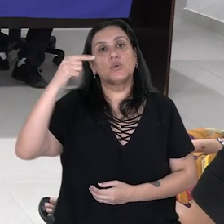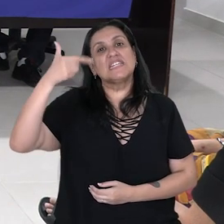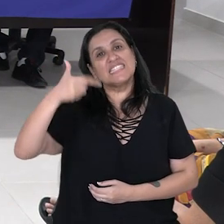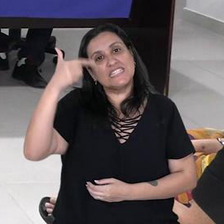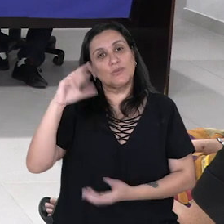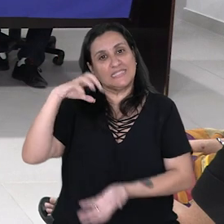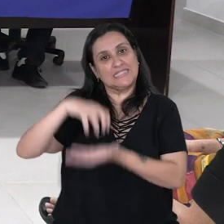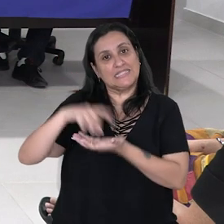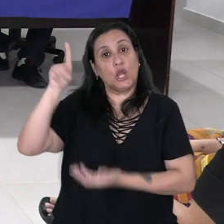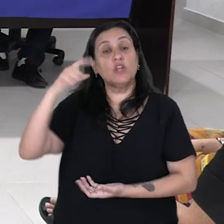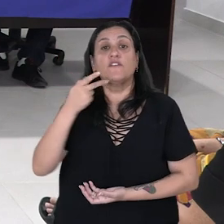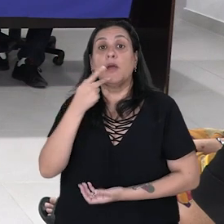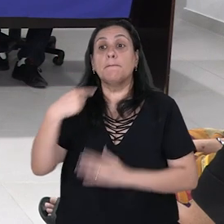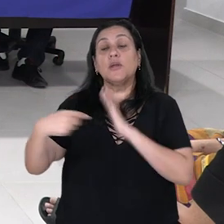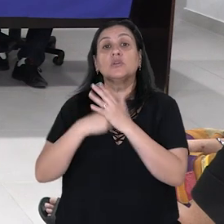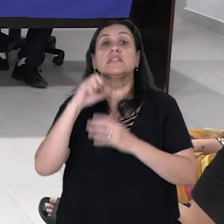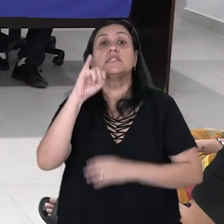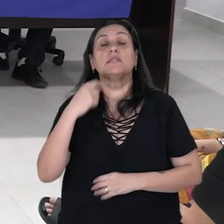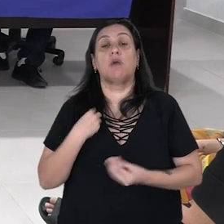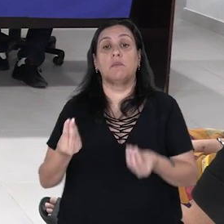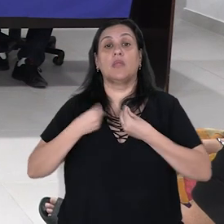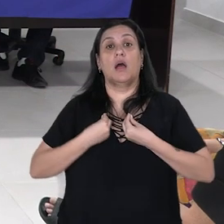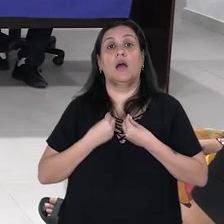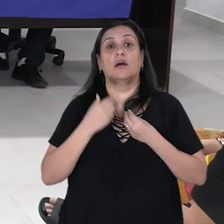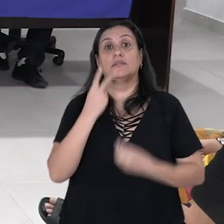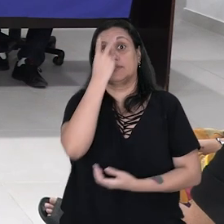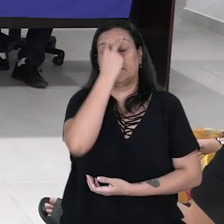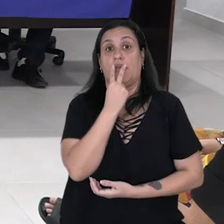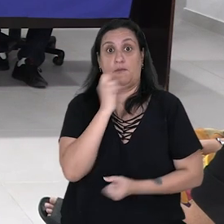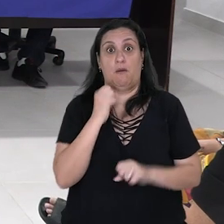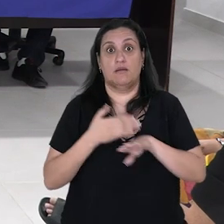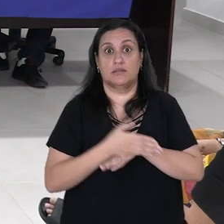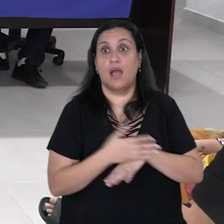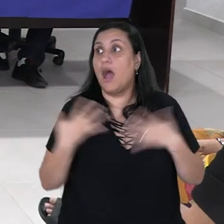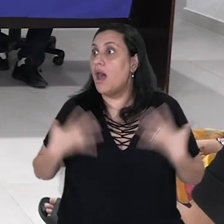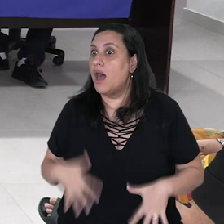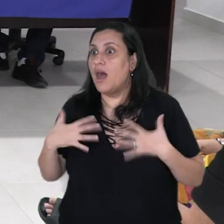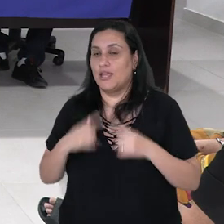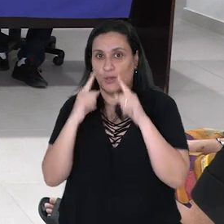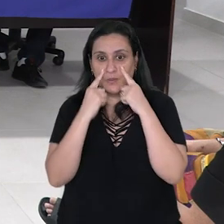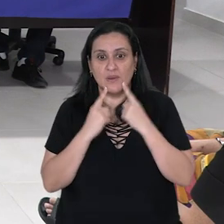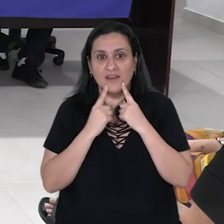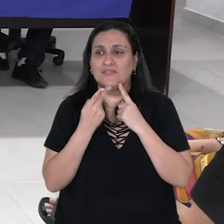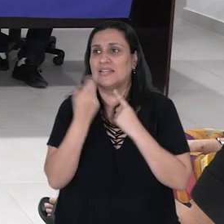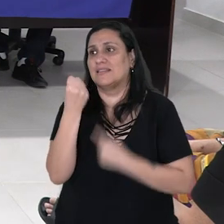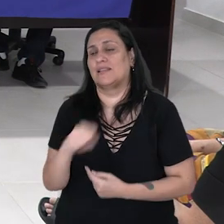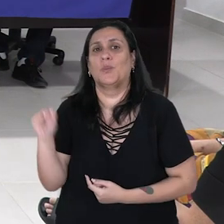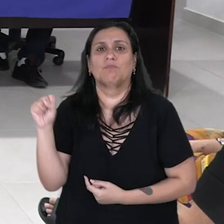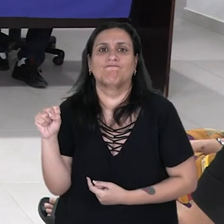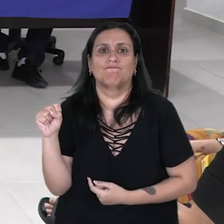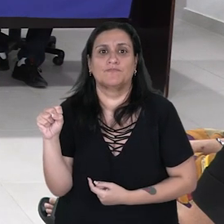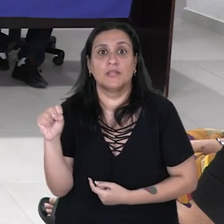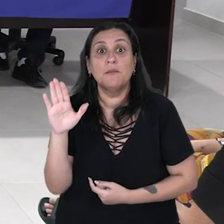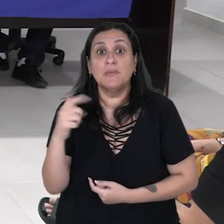Unidade Centro, perguntando se a gente podia receber no programa um aluno cego. E foi quase em lágrimas que eu tive que dizer não.